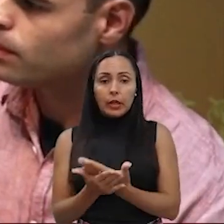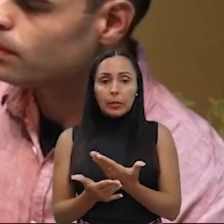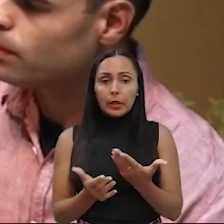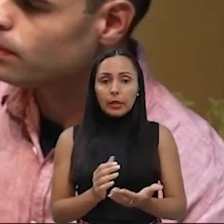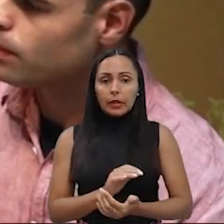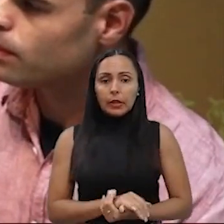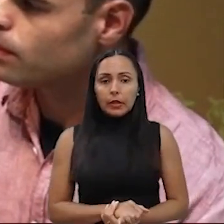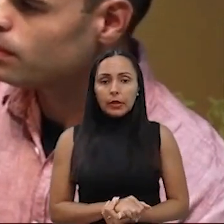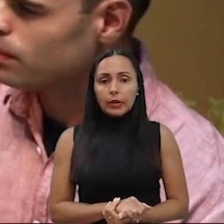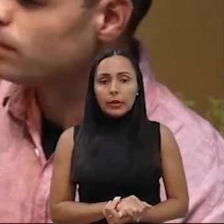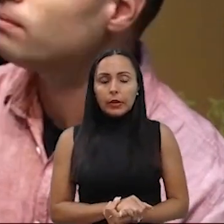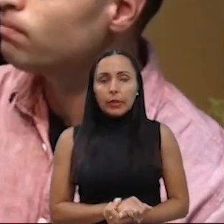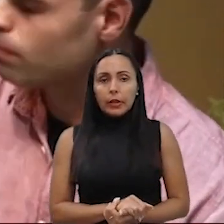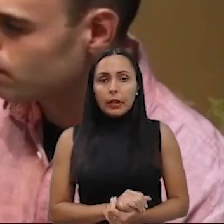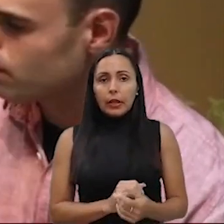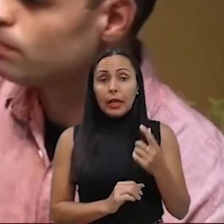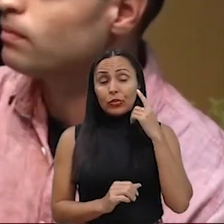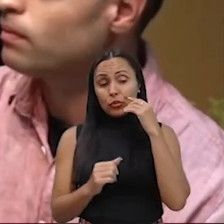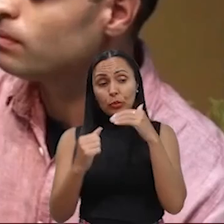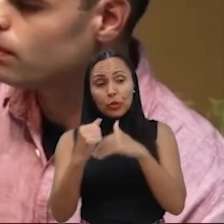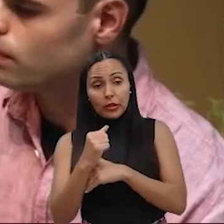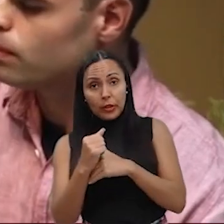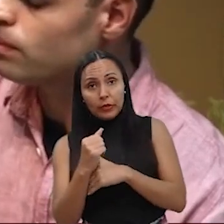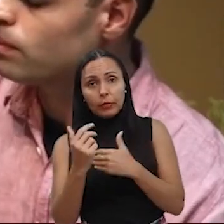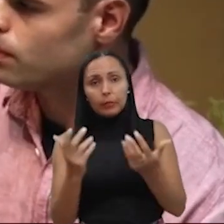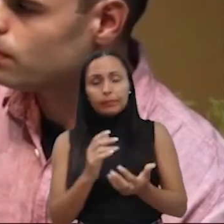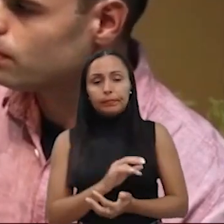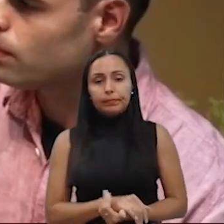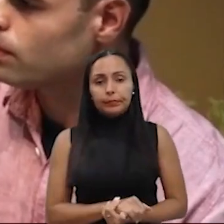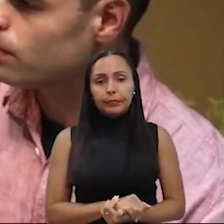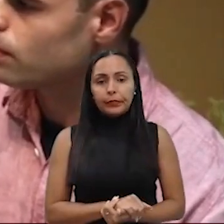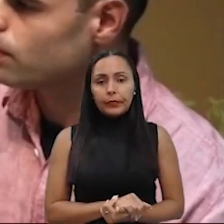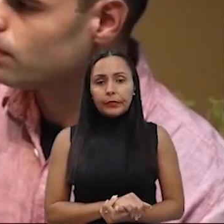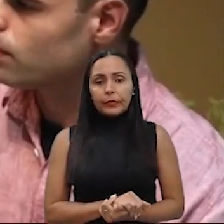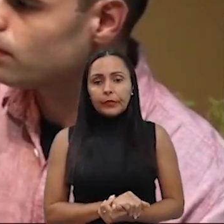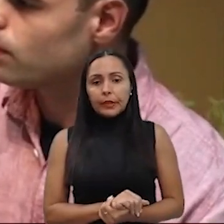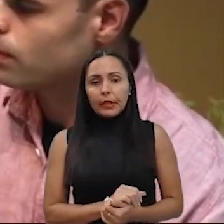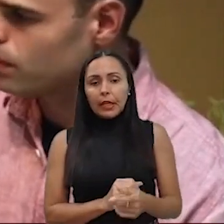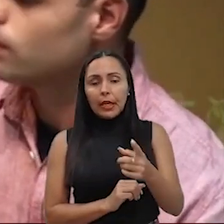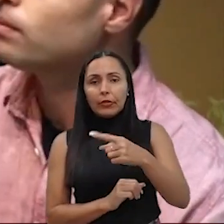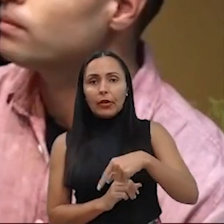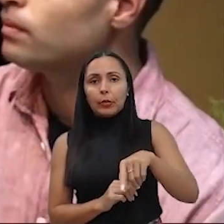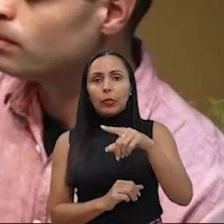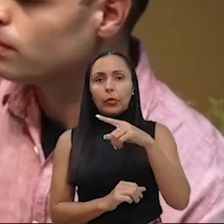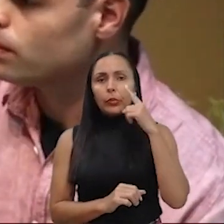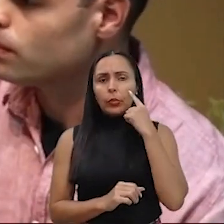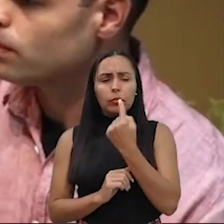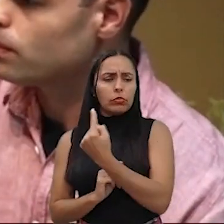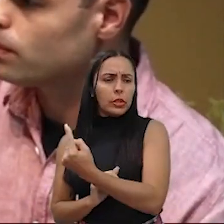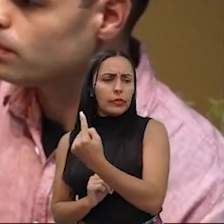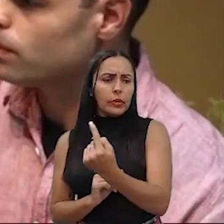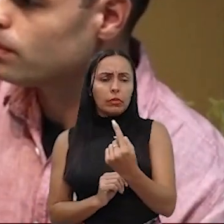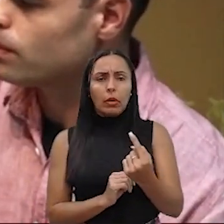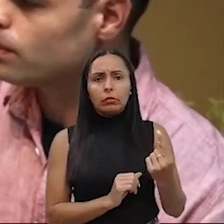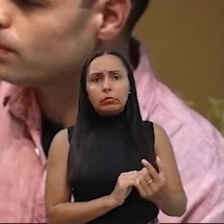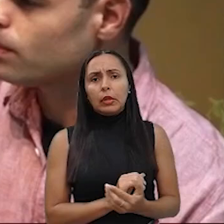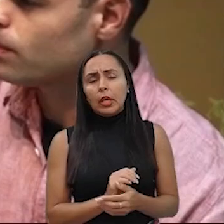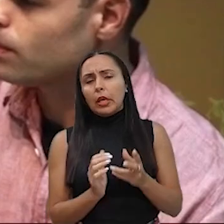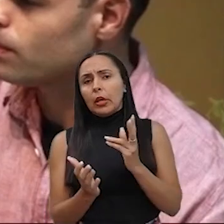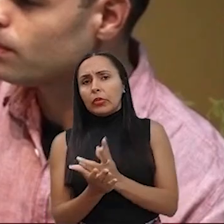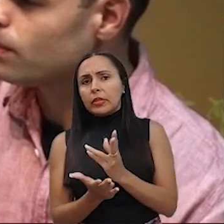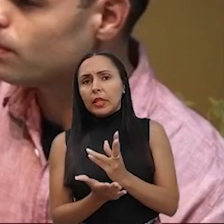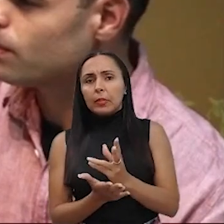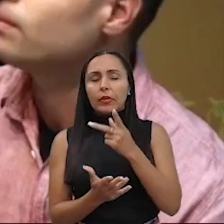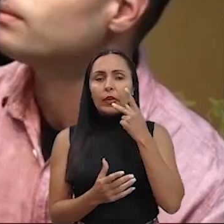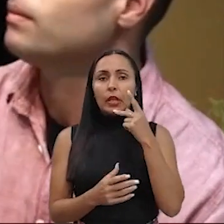é muito subjetivo, não é? E aí vai muito de forma individual. E eu sempre digo, não é, que as